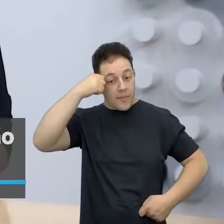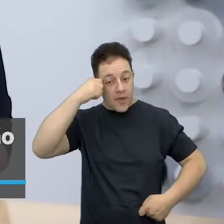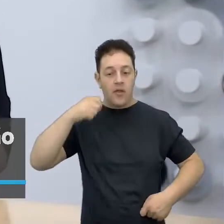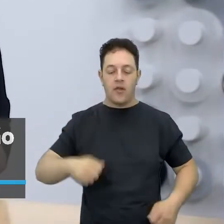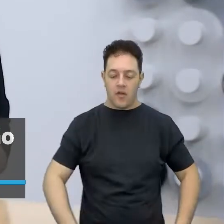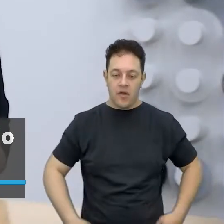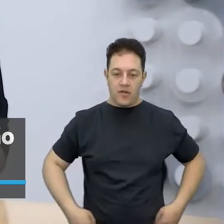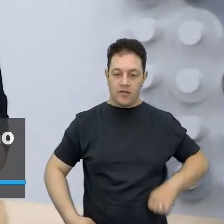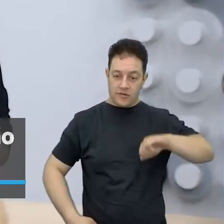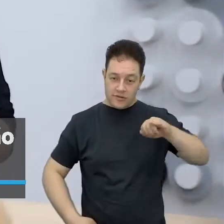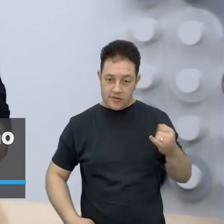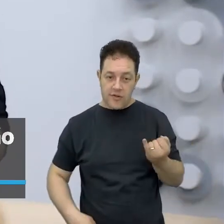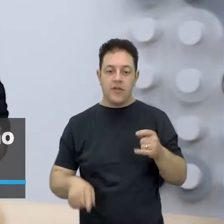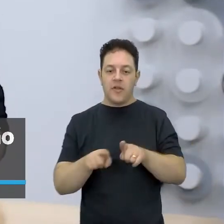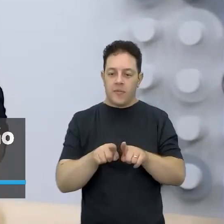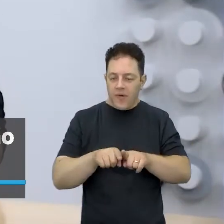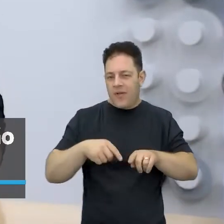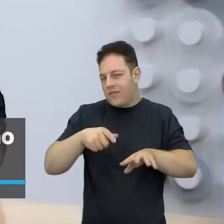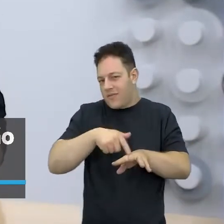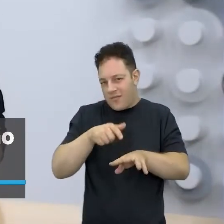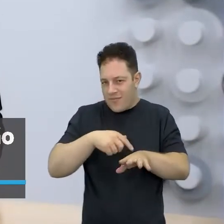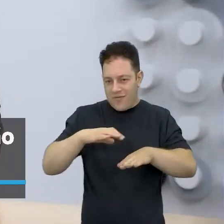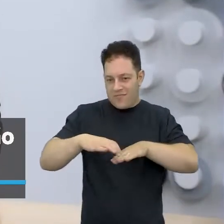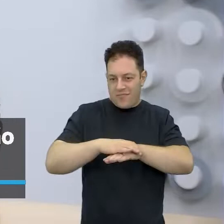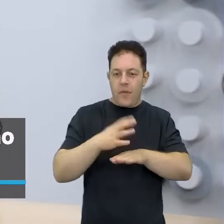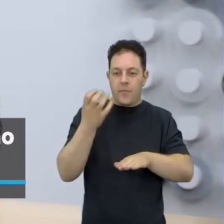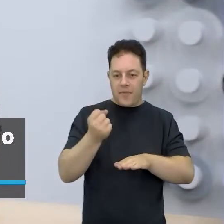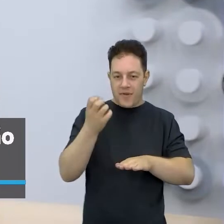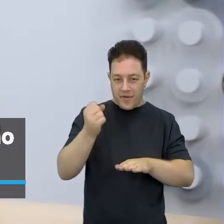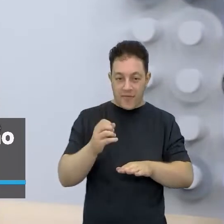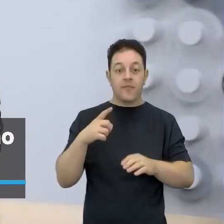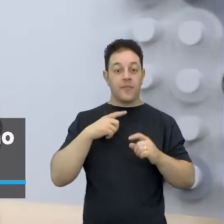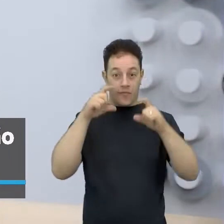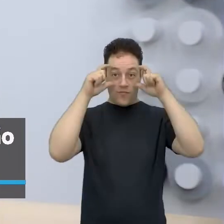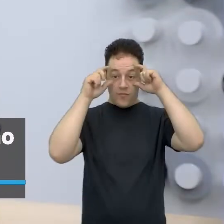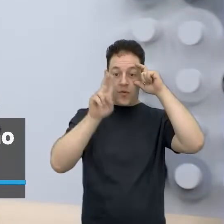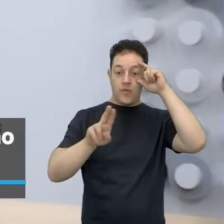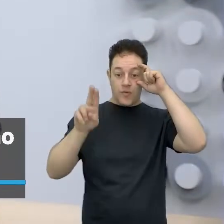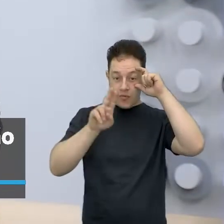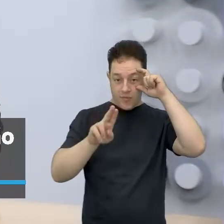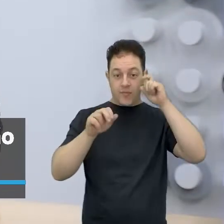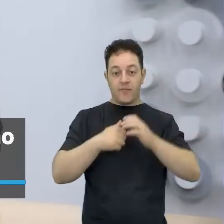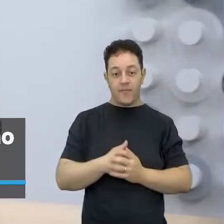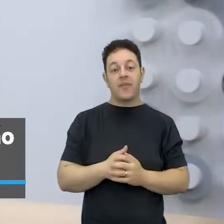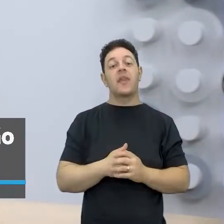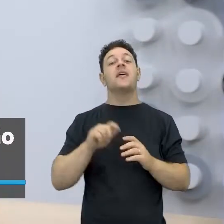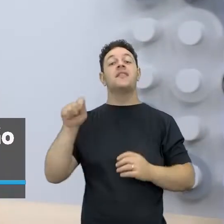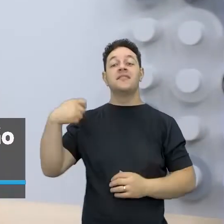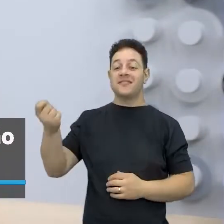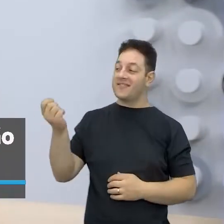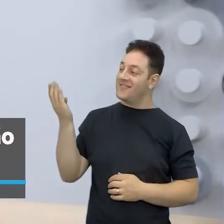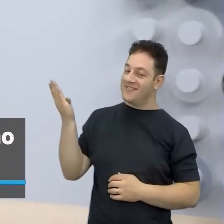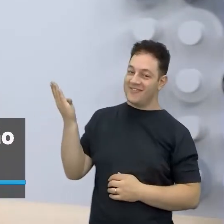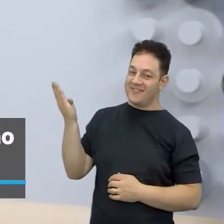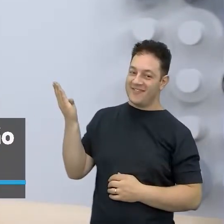calça jeans e uma sandália ou tamanco aí branco. Uso óculos. E o meu sinal,